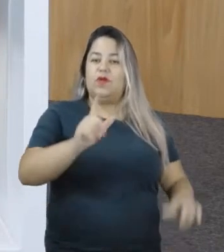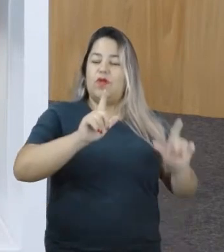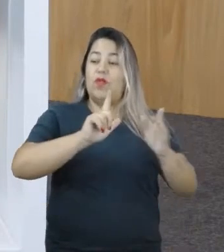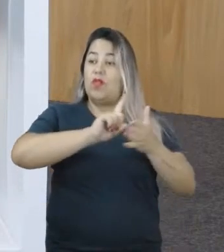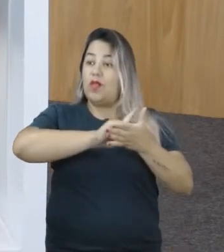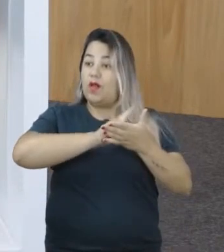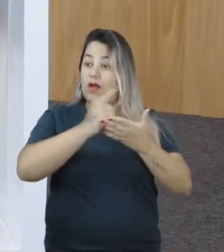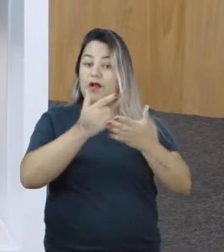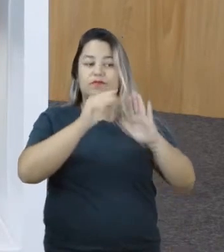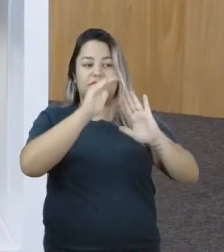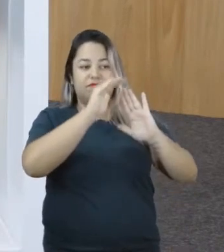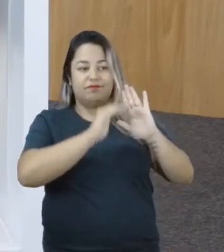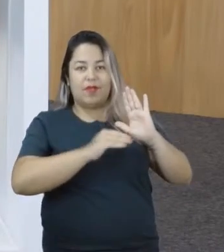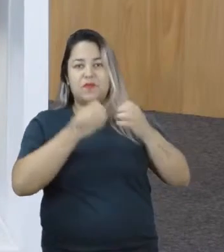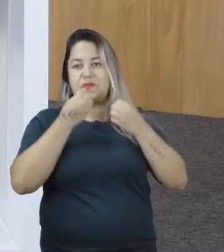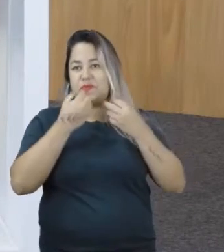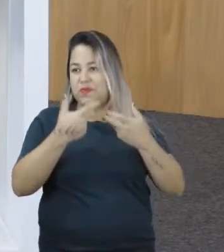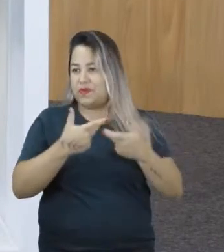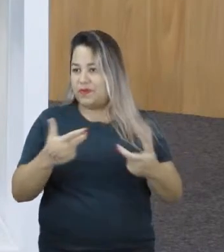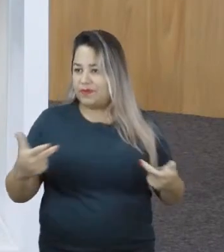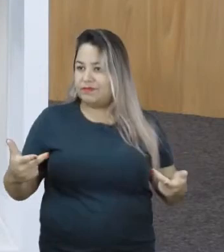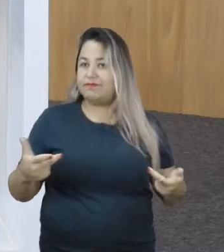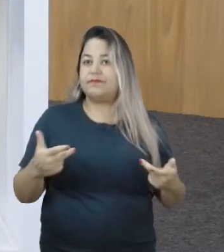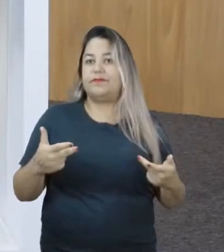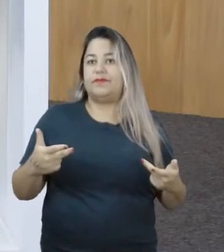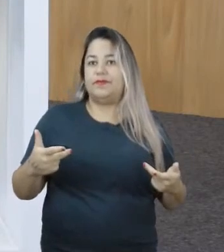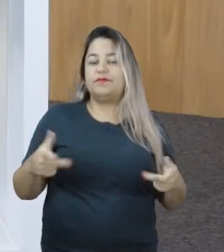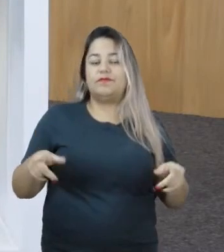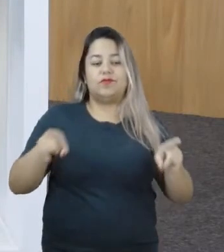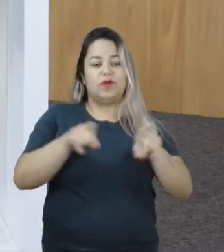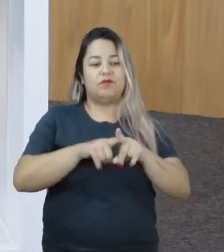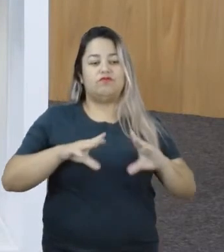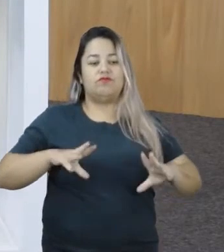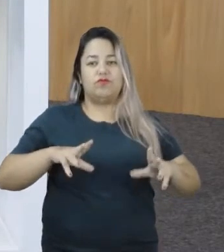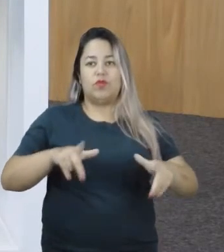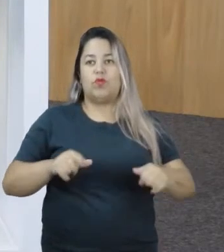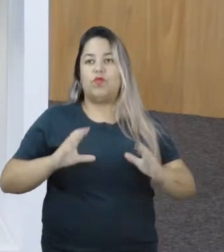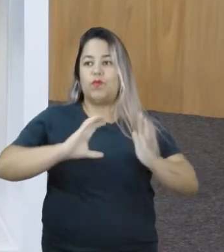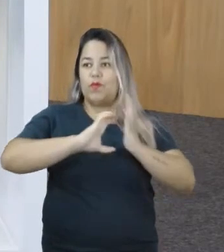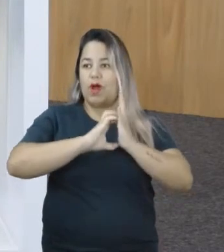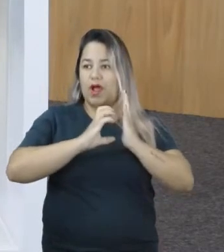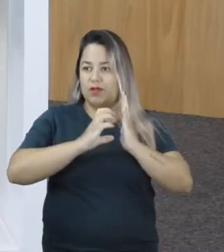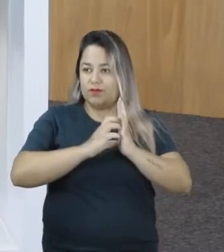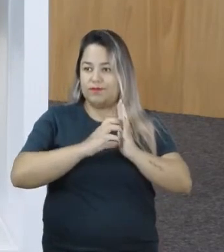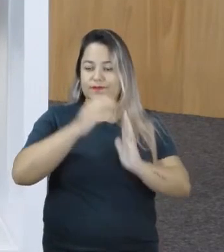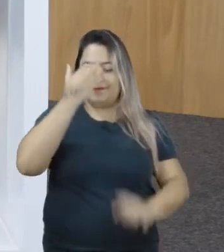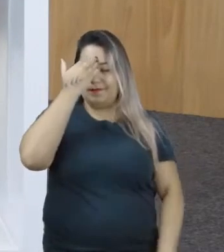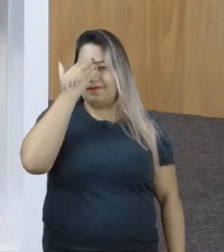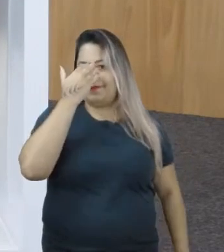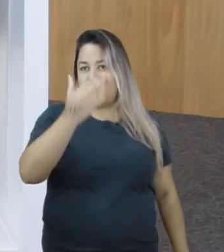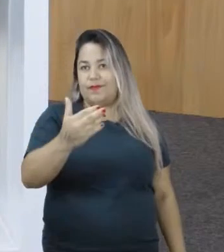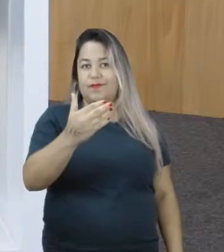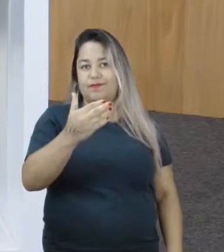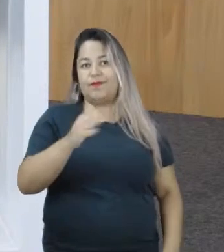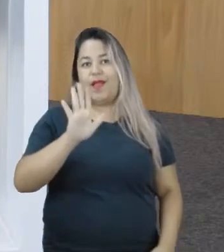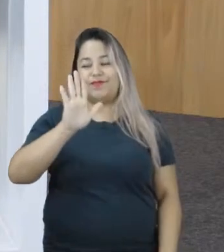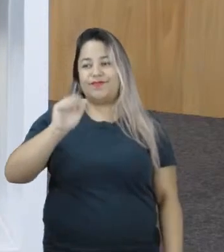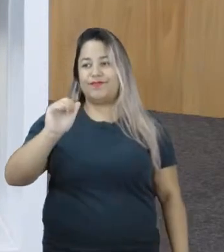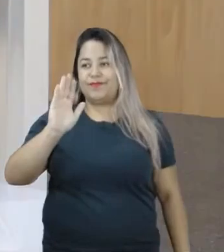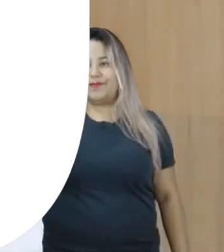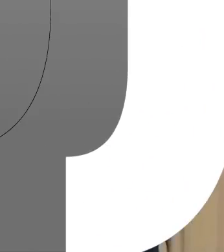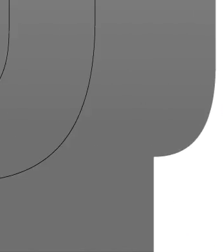ele traz muita coisa boa para os militantes e filiados do nosso partido. Obrigada, senadora. Até a próxima.